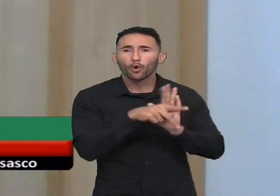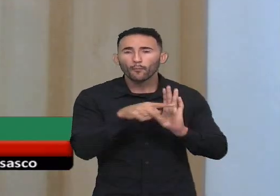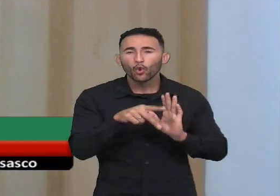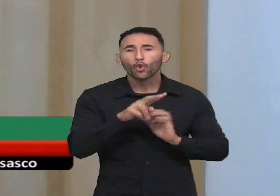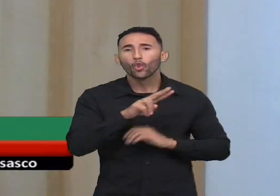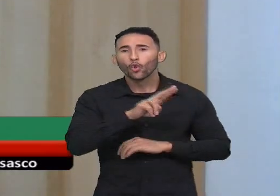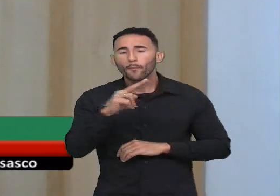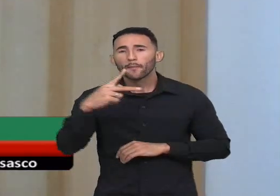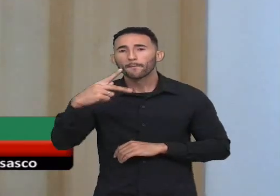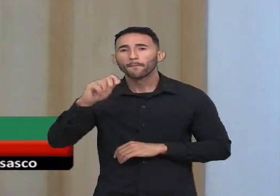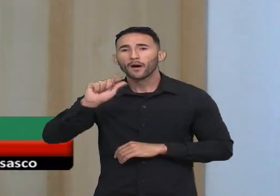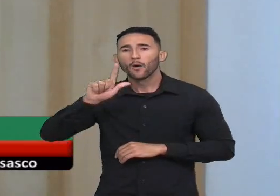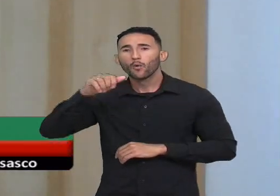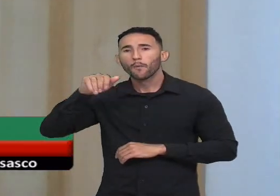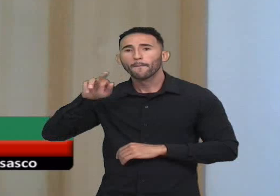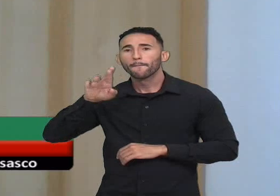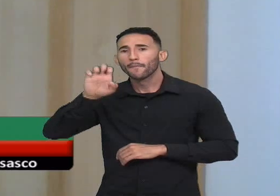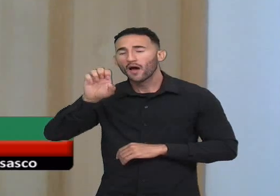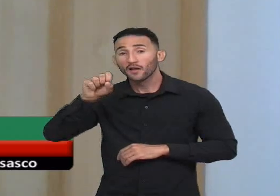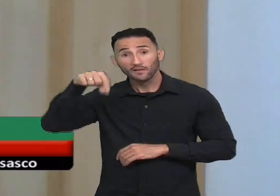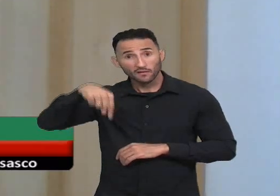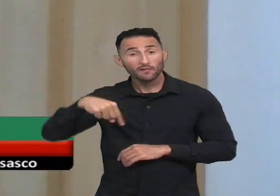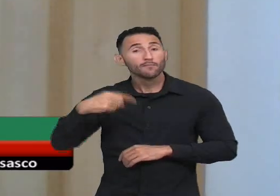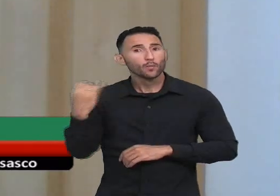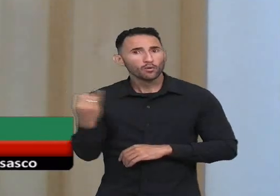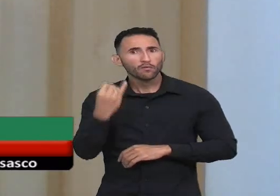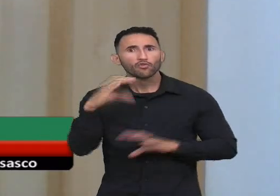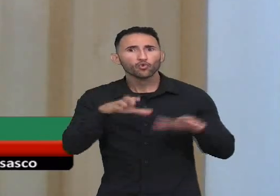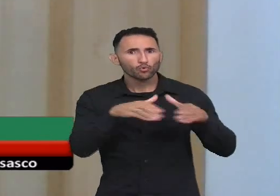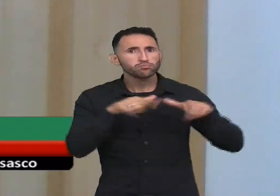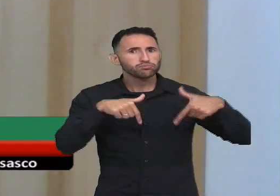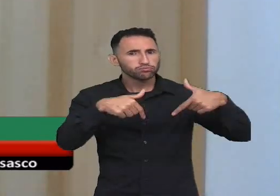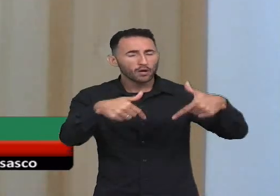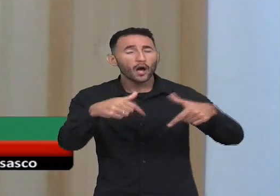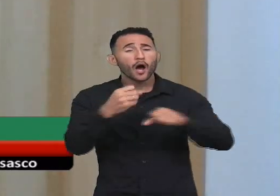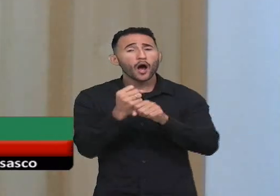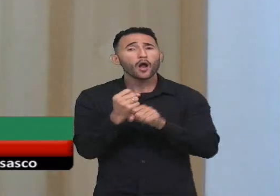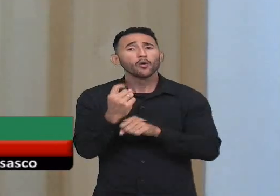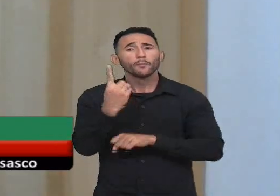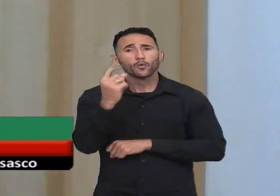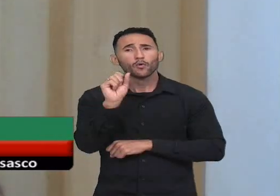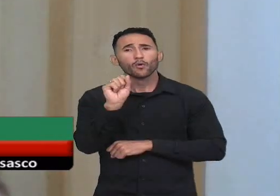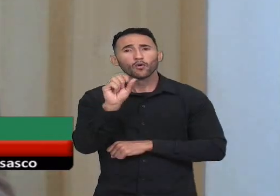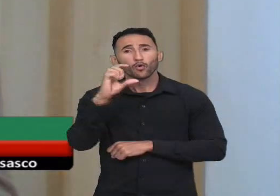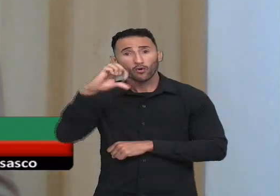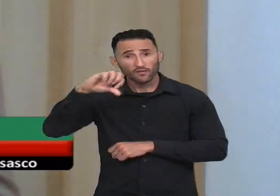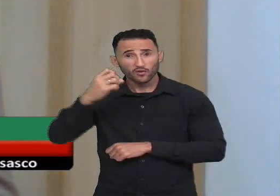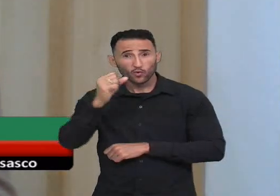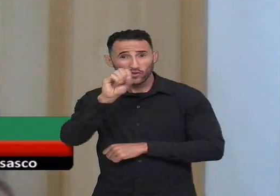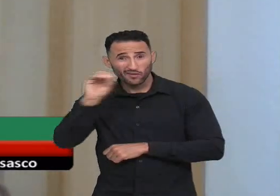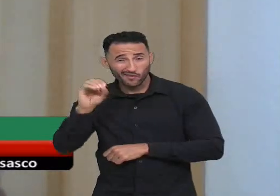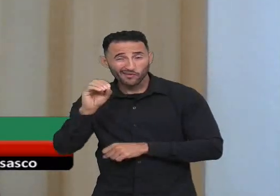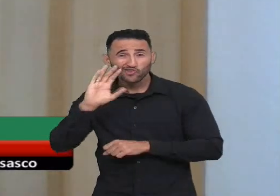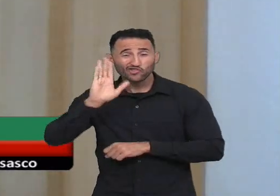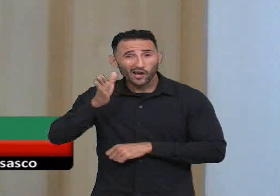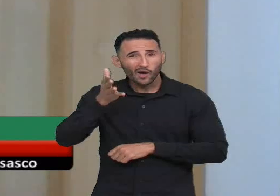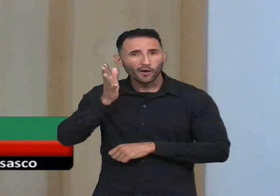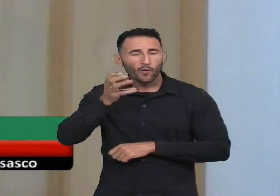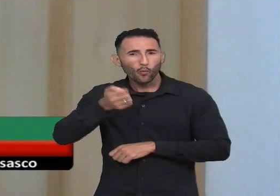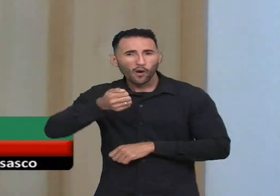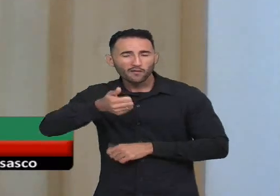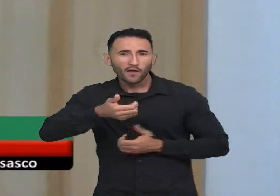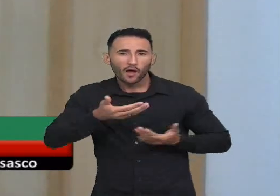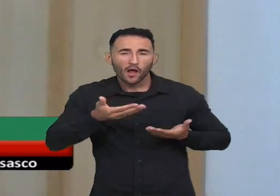da capoeira da nossa cidade aqui de Osasco. E em 1980, já chegando à cidade adulta, aos 18 anos, criou